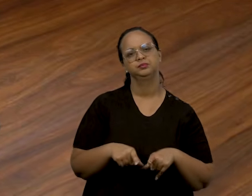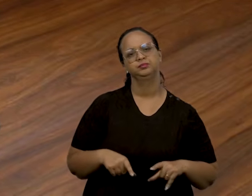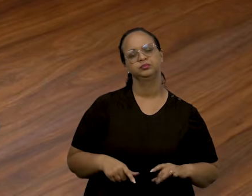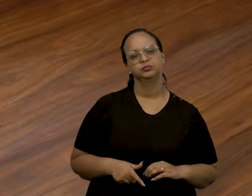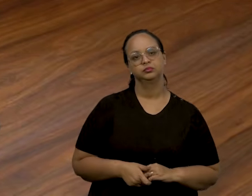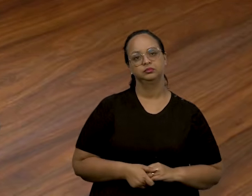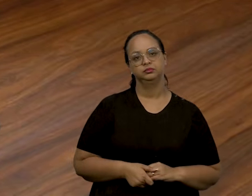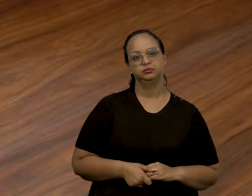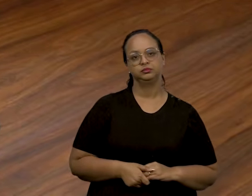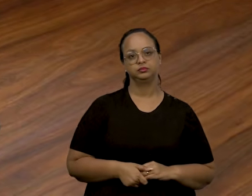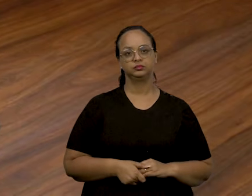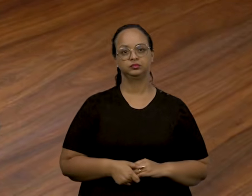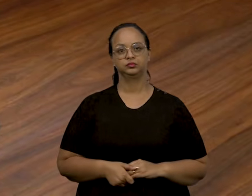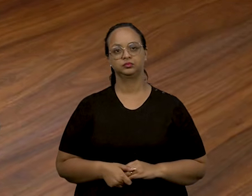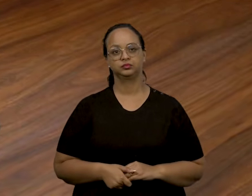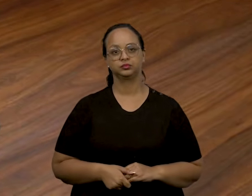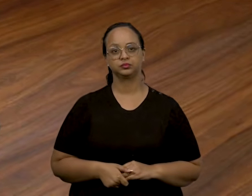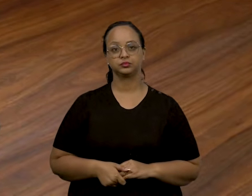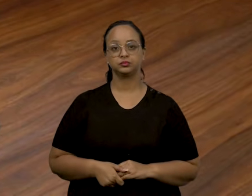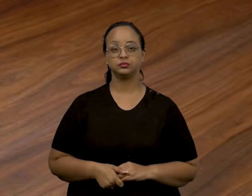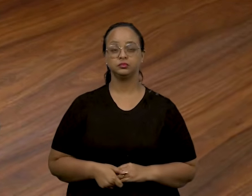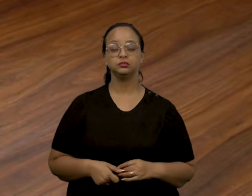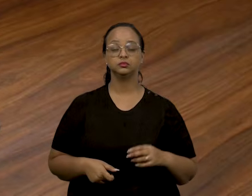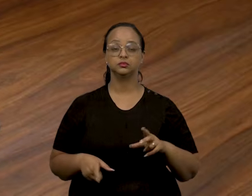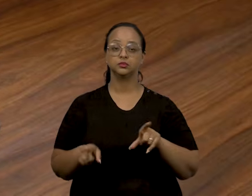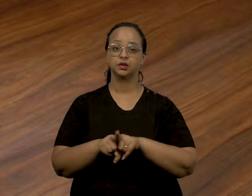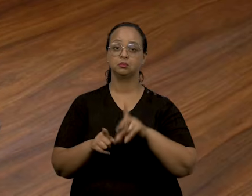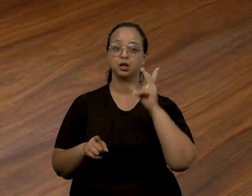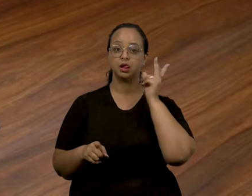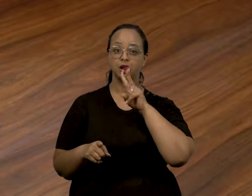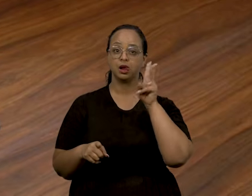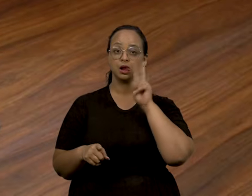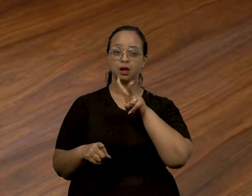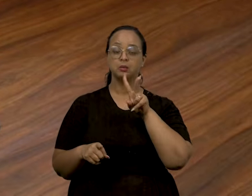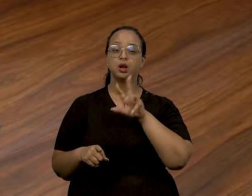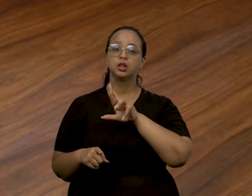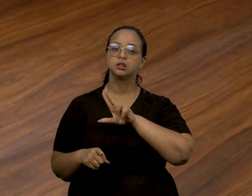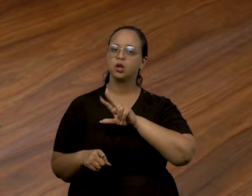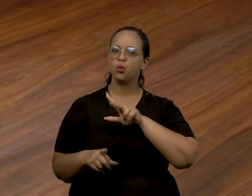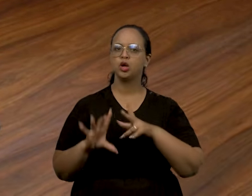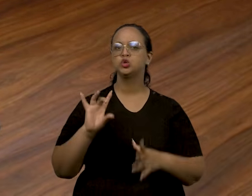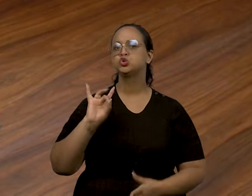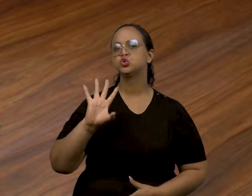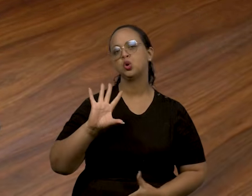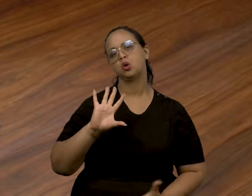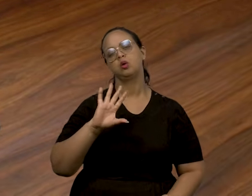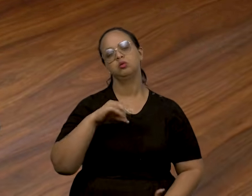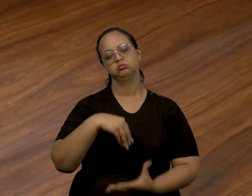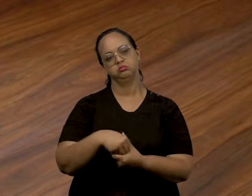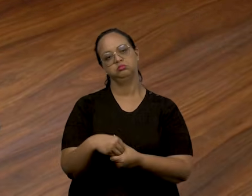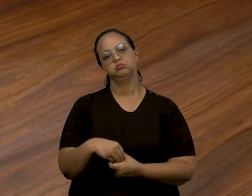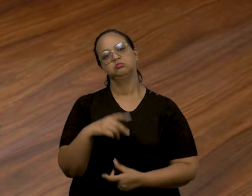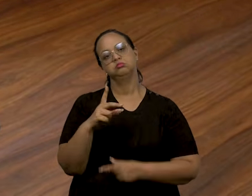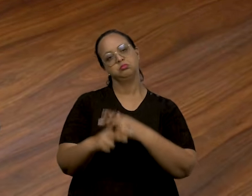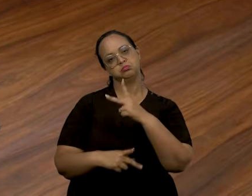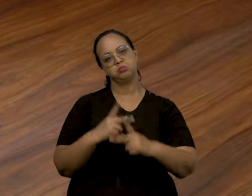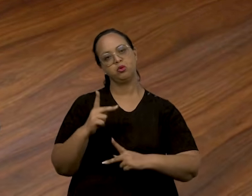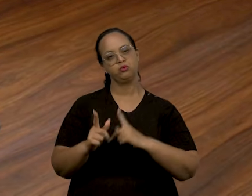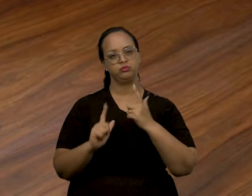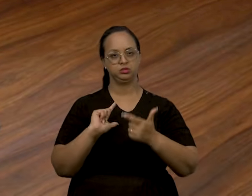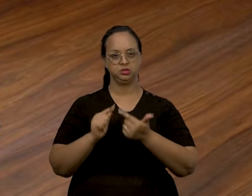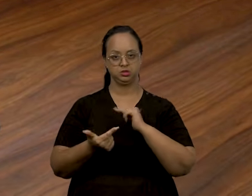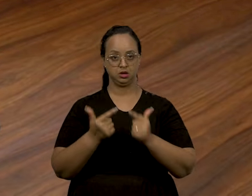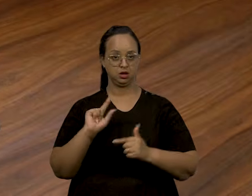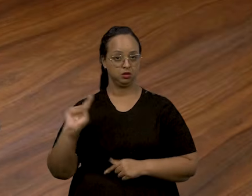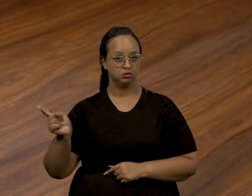já alguns outros povos tinham seus códigos, suas leis, e eles seguiam e tinham seus próprios legisladores. É claro que